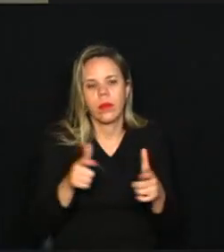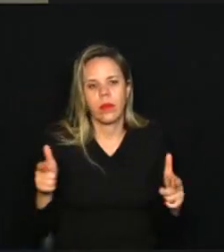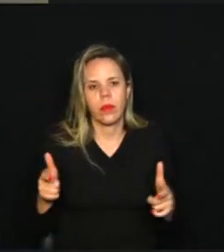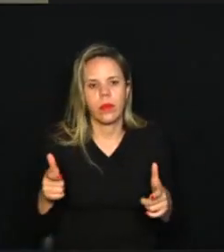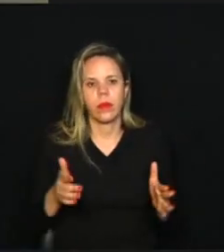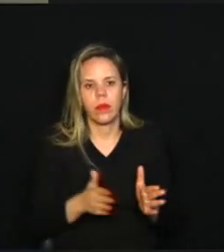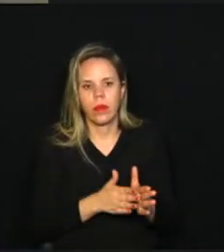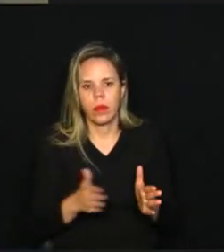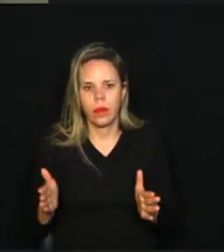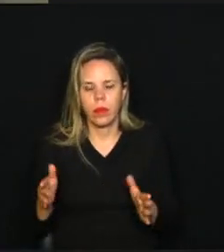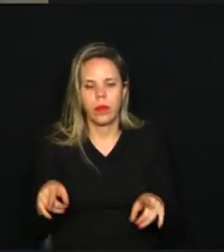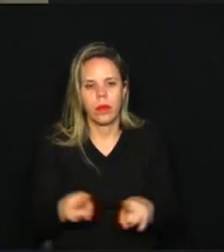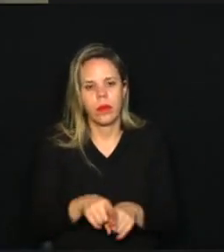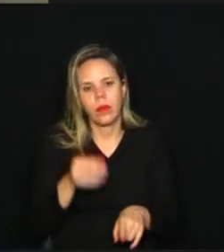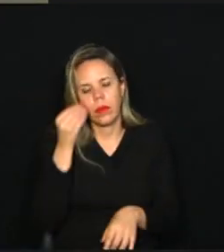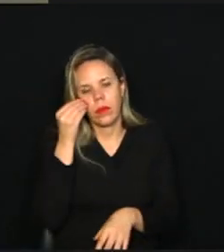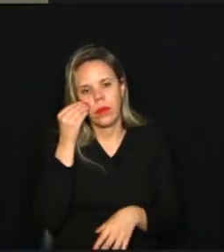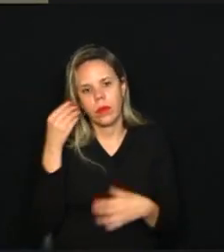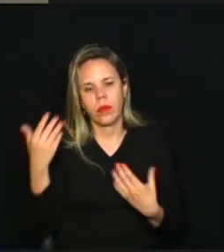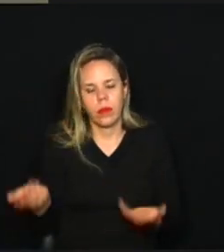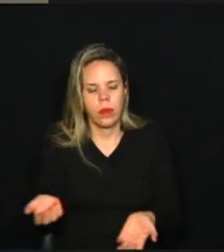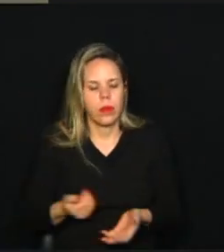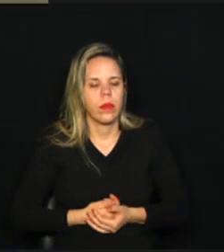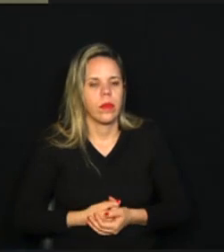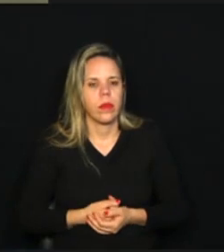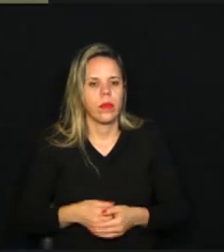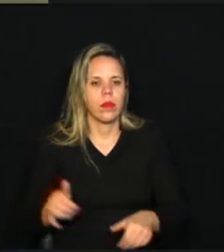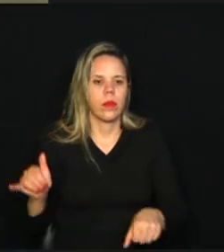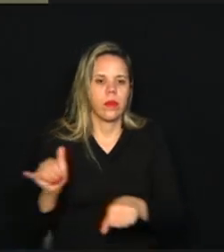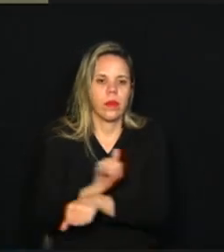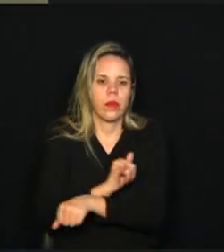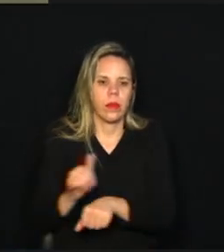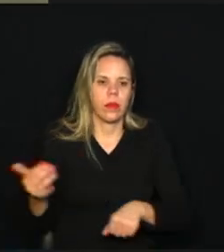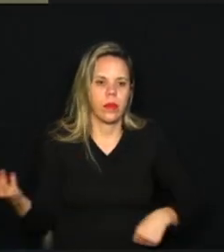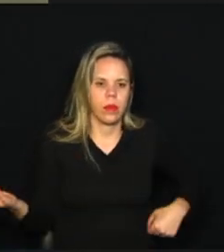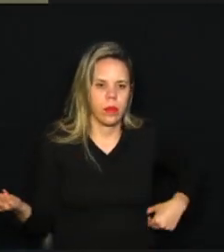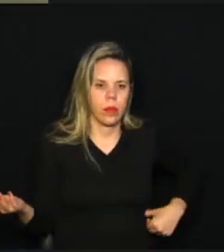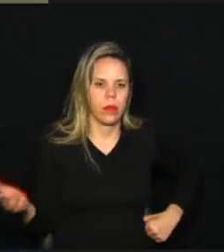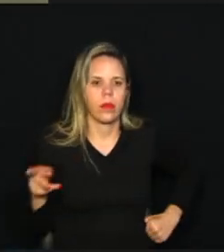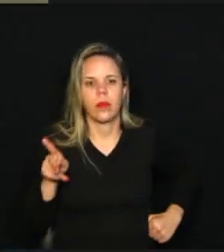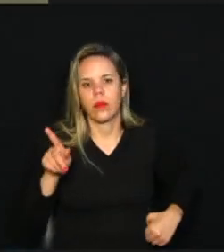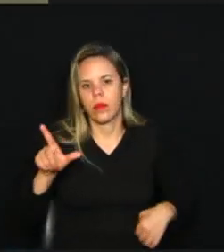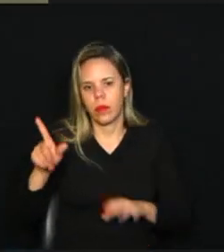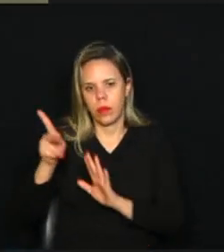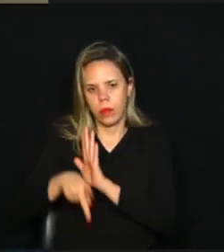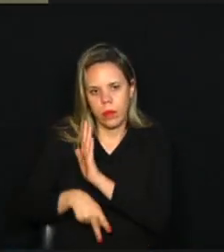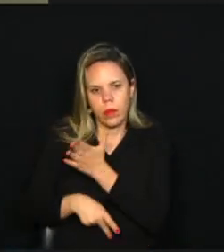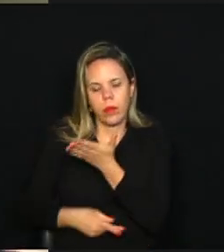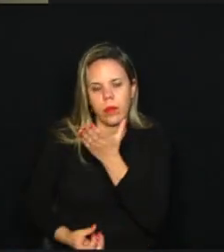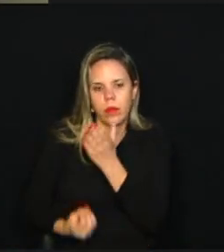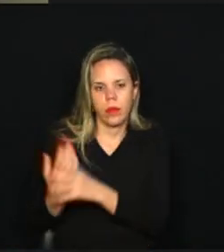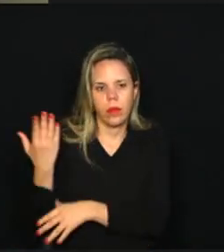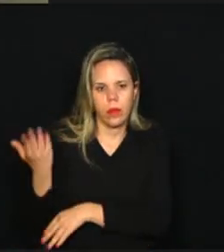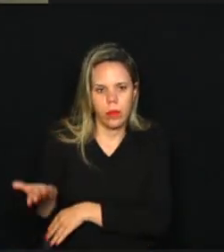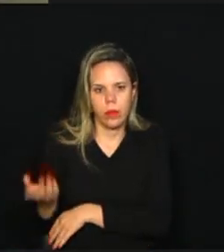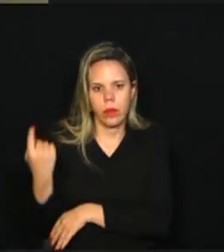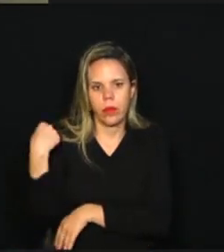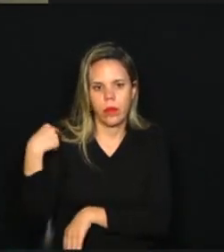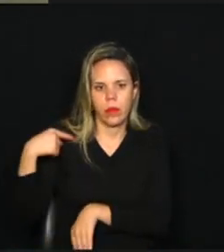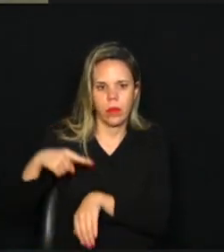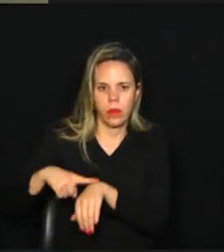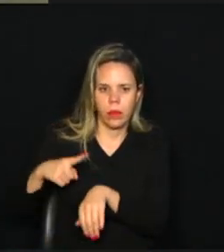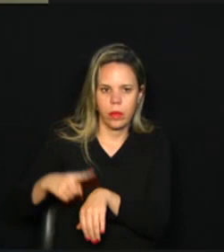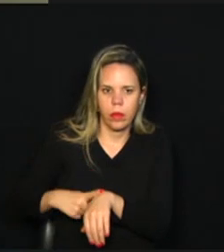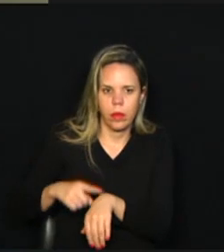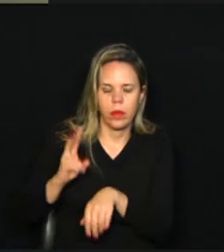etapas, e a testagem, né? Então, a estratégia desse PL justamente surgiu naquele momento e